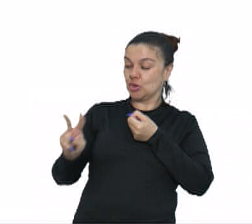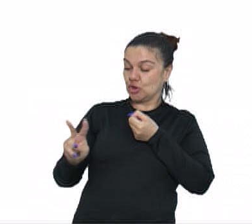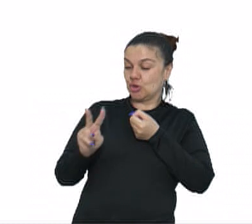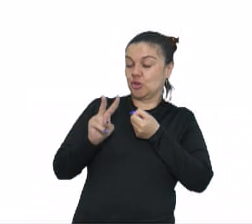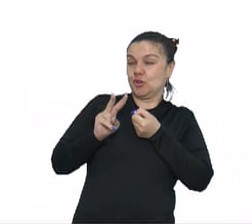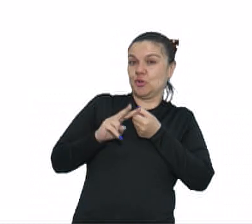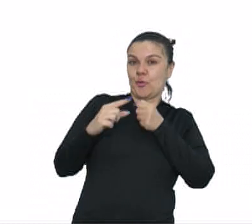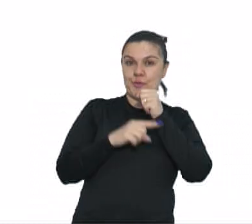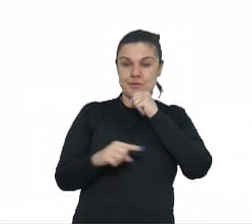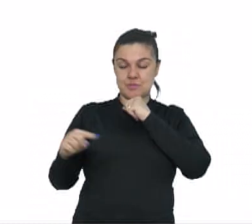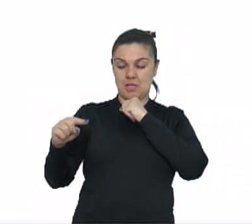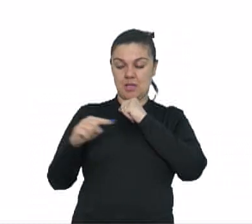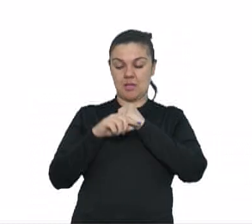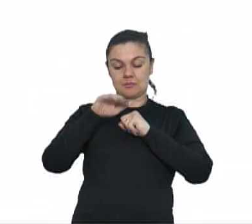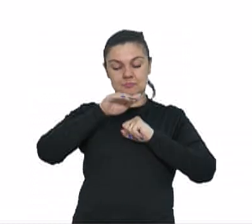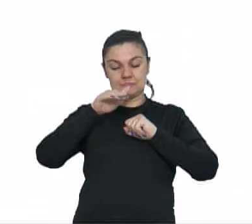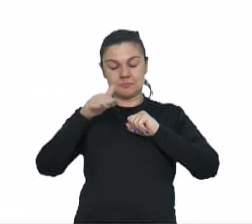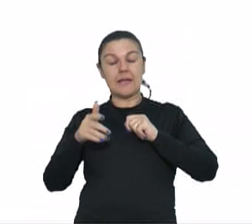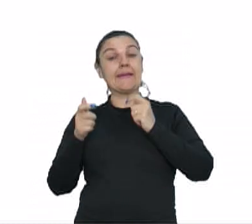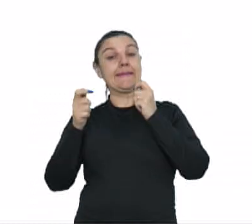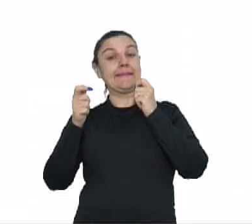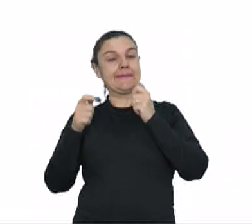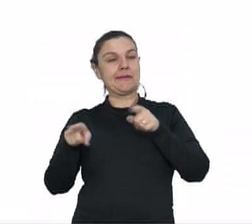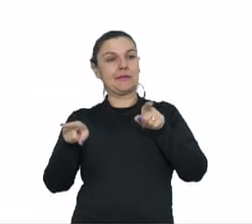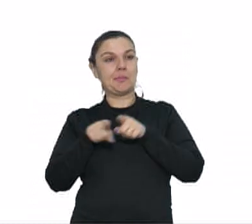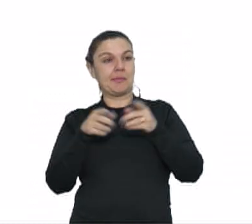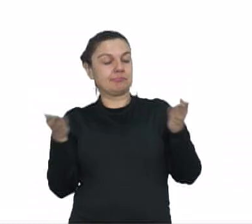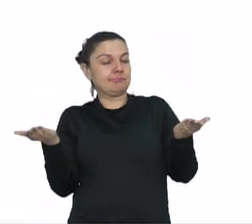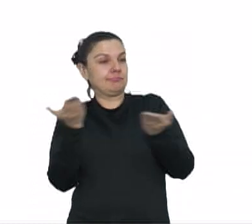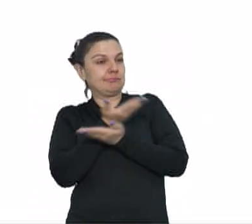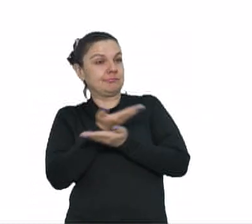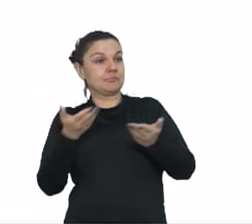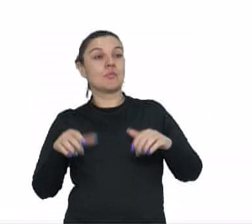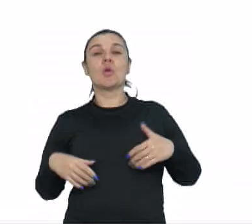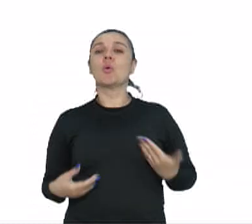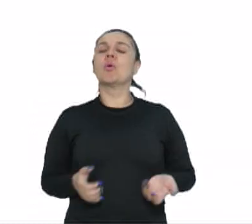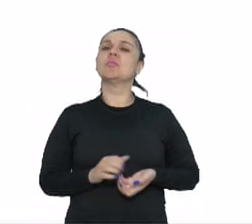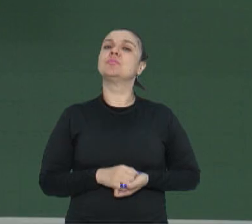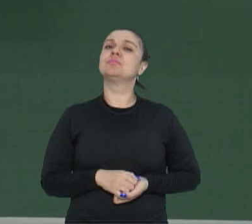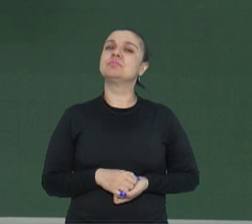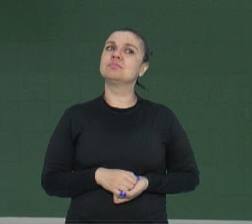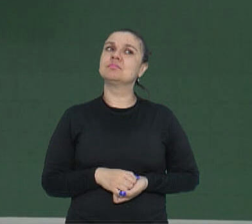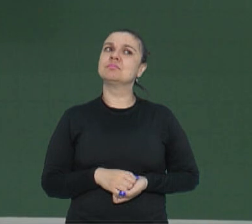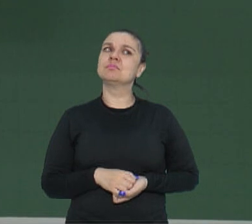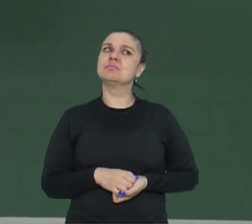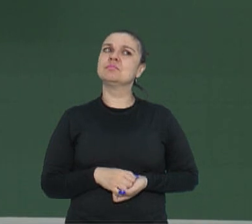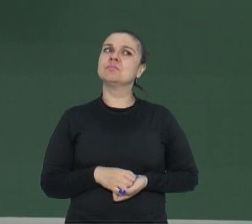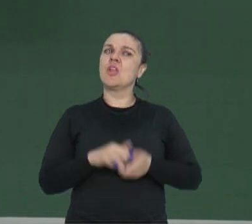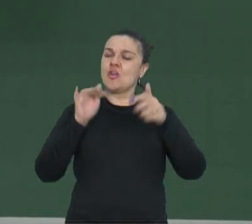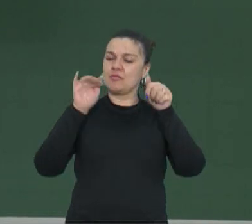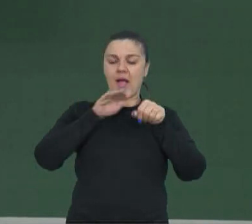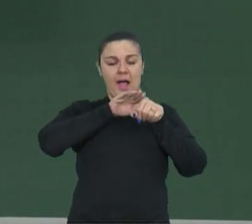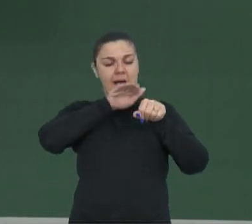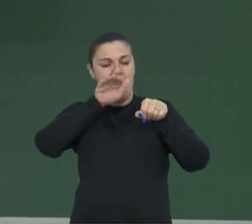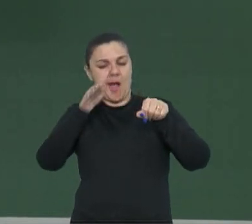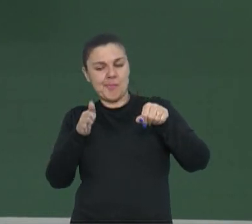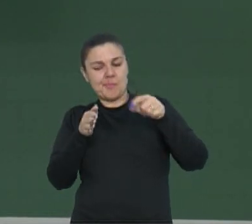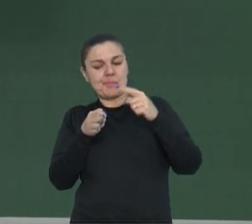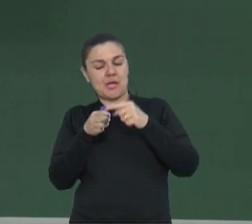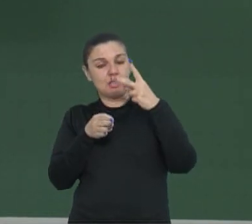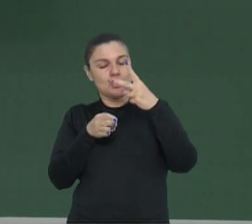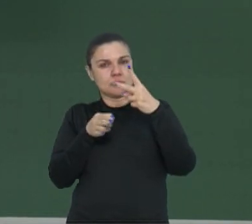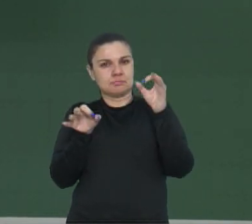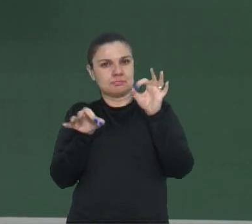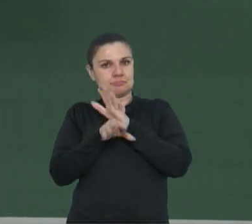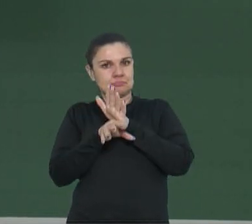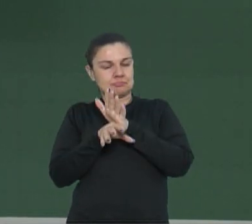última camada e é capaz de receber ou compartilhar elétrons? Um elemento que com 2 elétrons fica